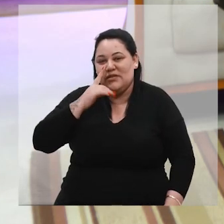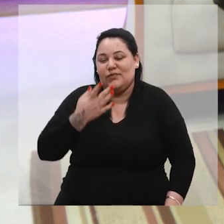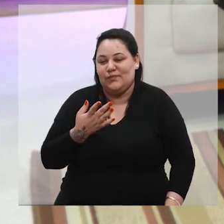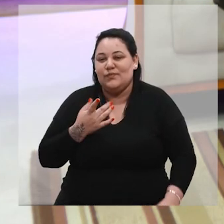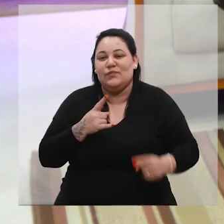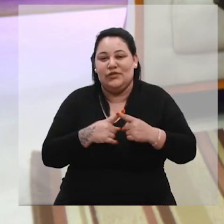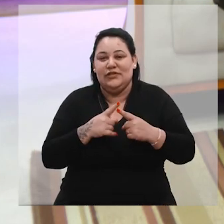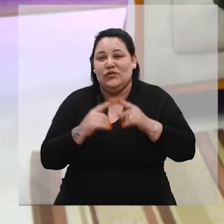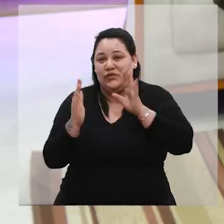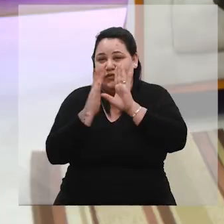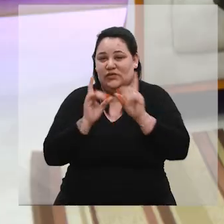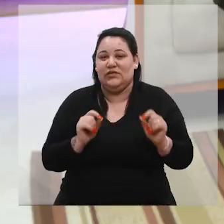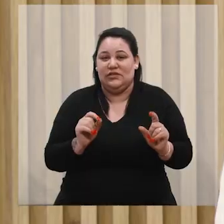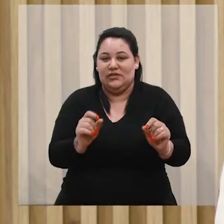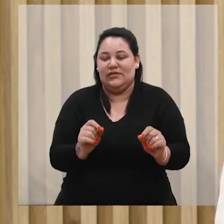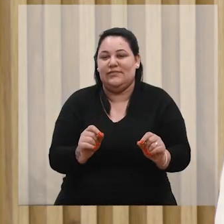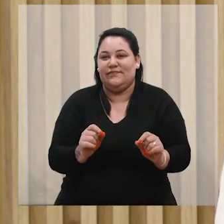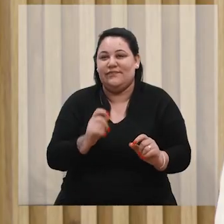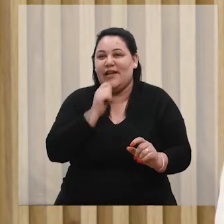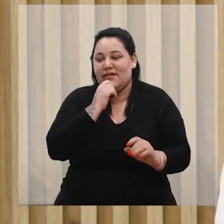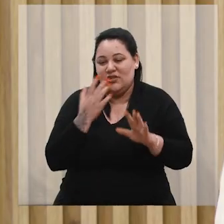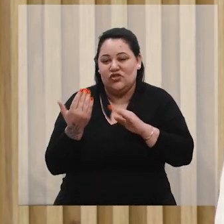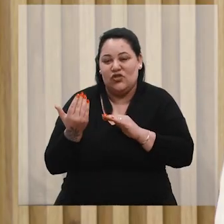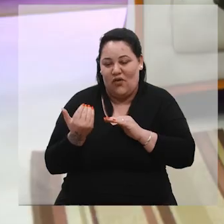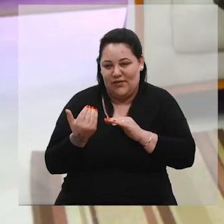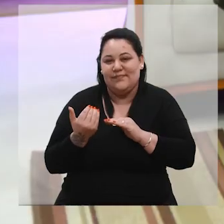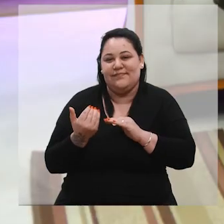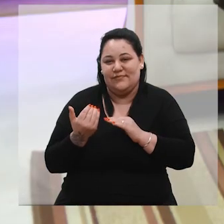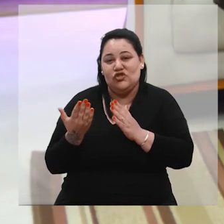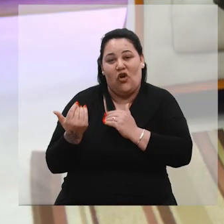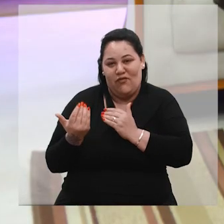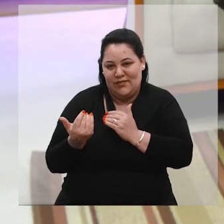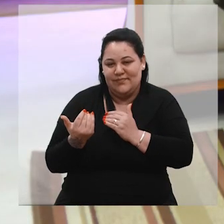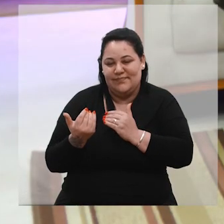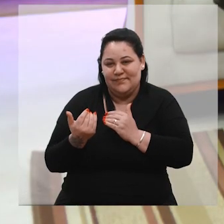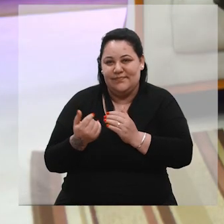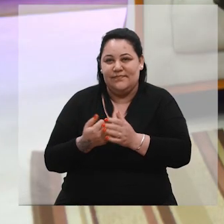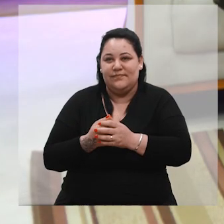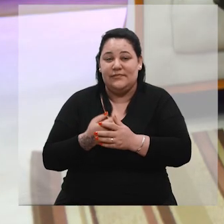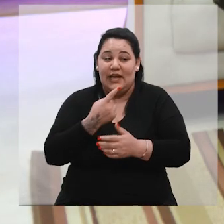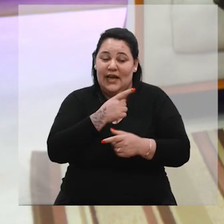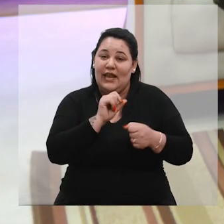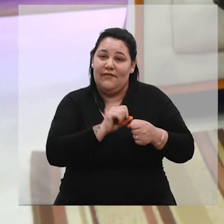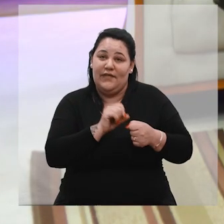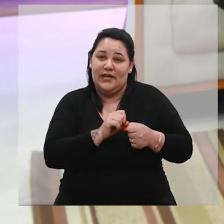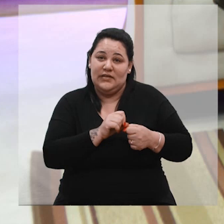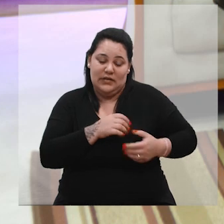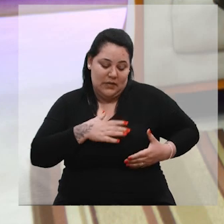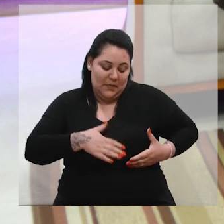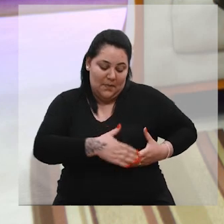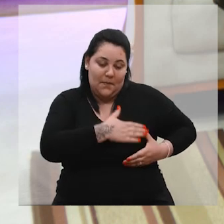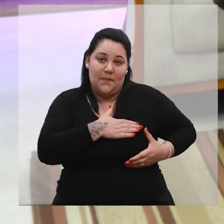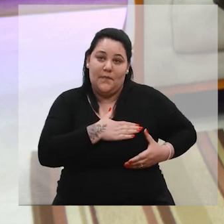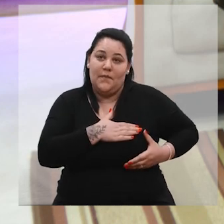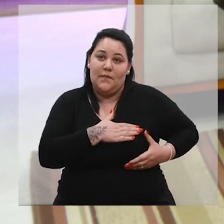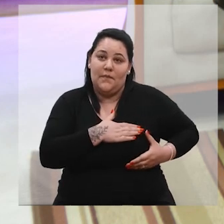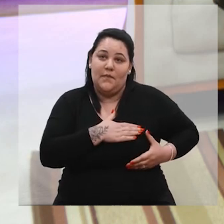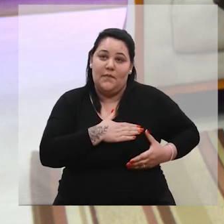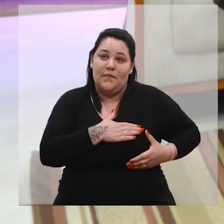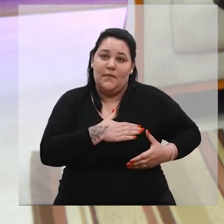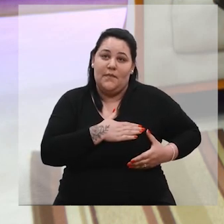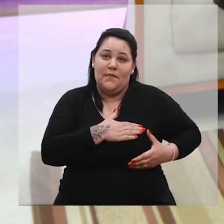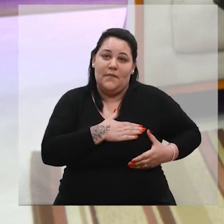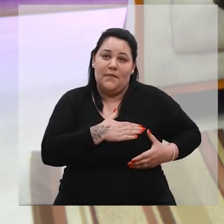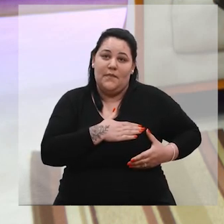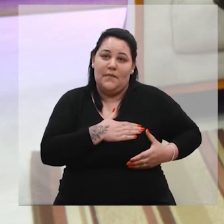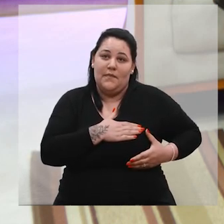Vitória, quando tu passa por um câncer de... Ainda mais jovem, né? Mesmo que tenha retirado. Na verdade, ela fez mastectomia bilateral, já tô